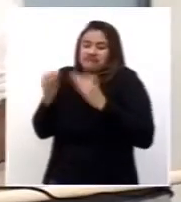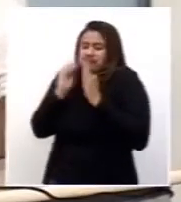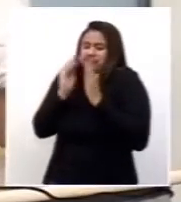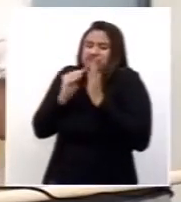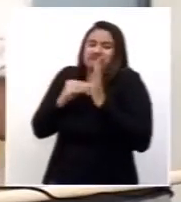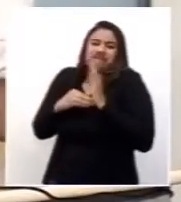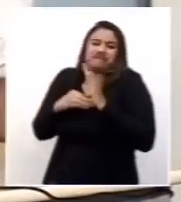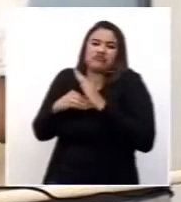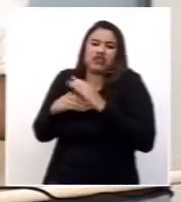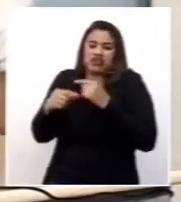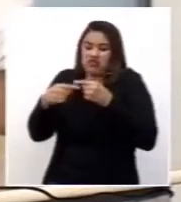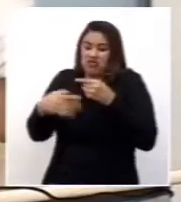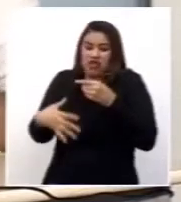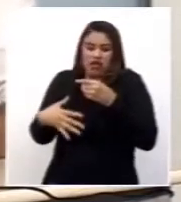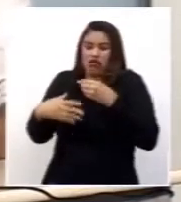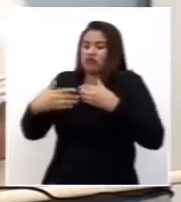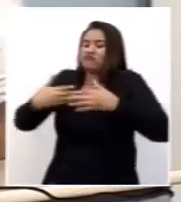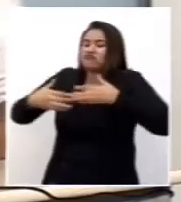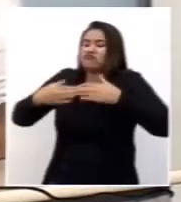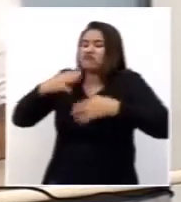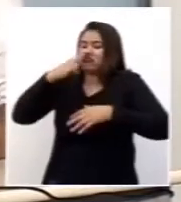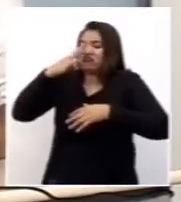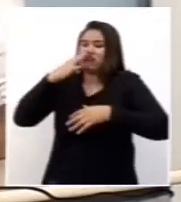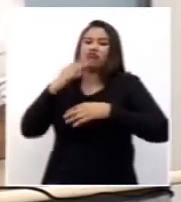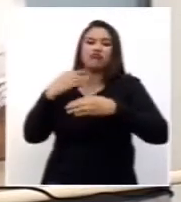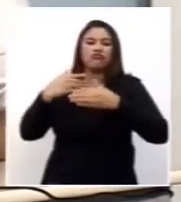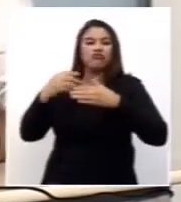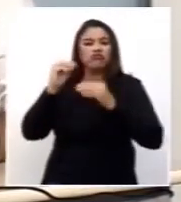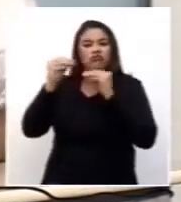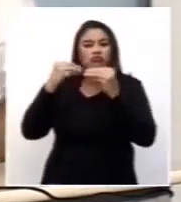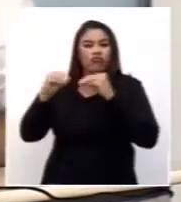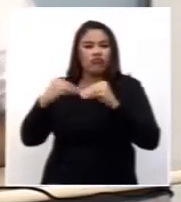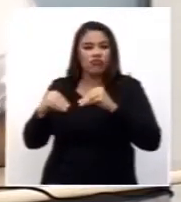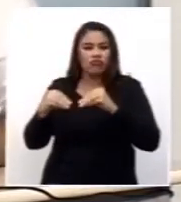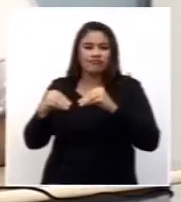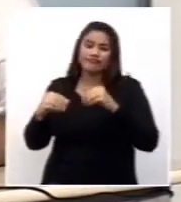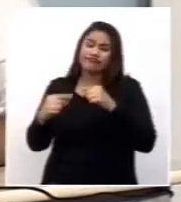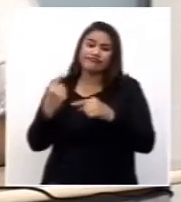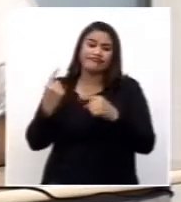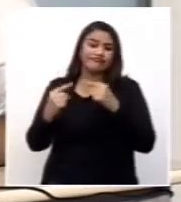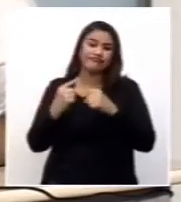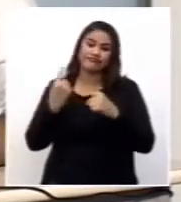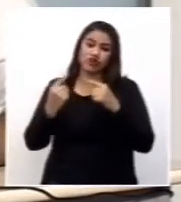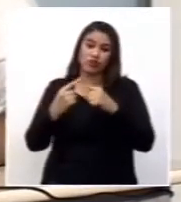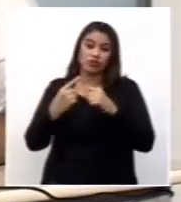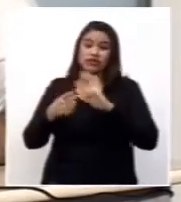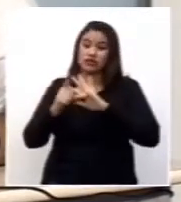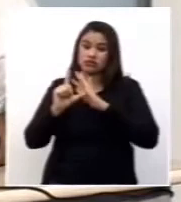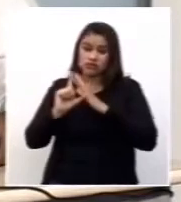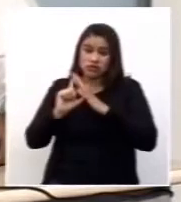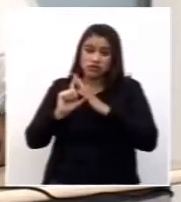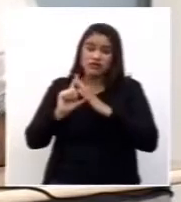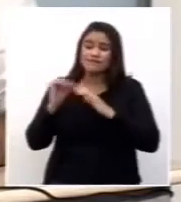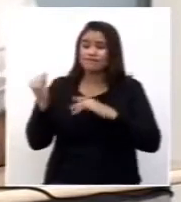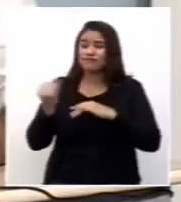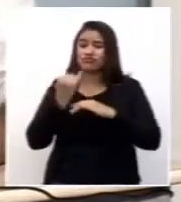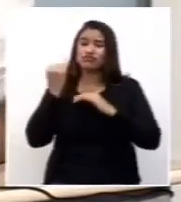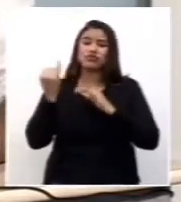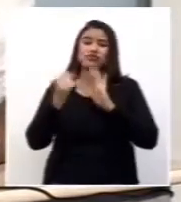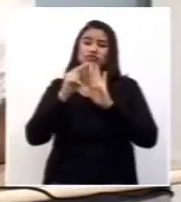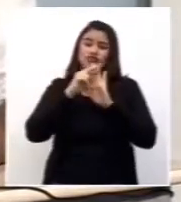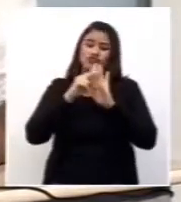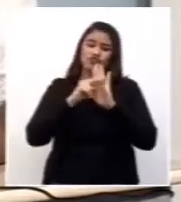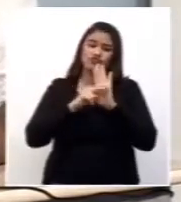eu vou escrever aqui as coisas né, que não são pertinentes. É importante que essas regras